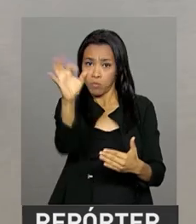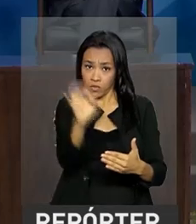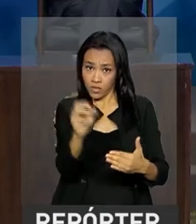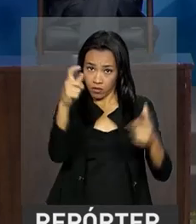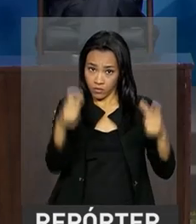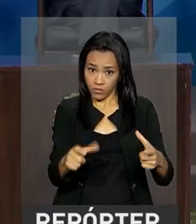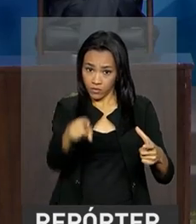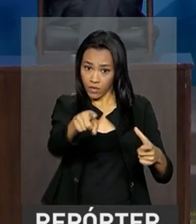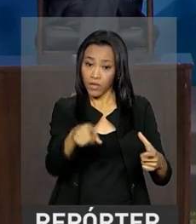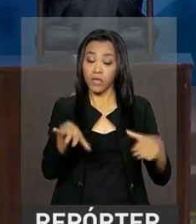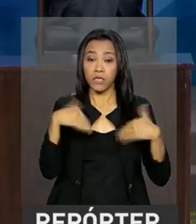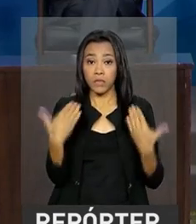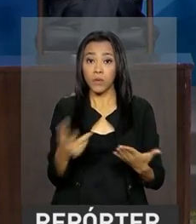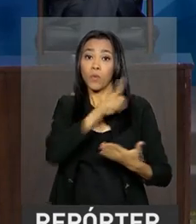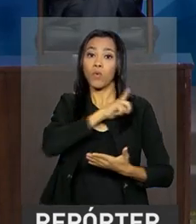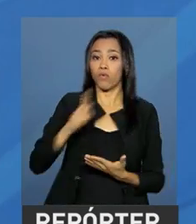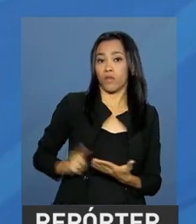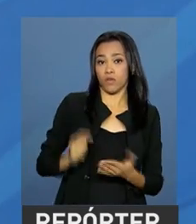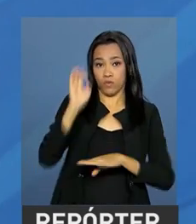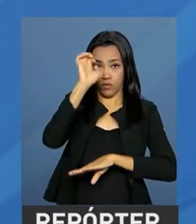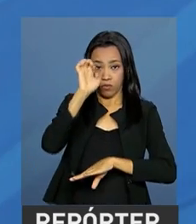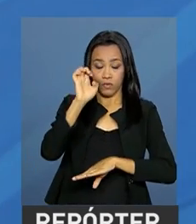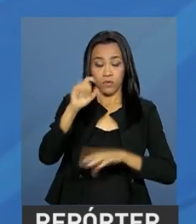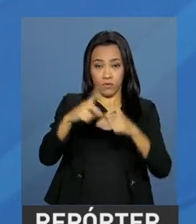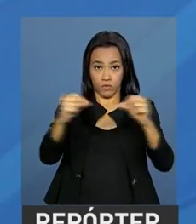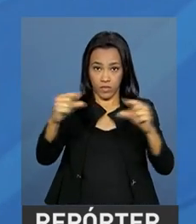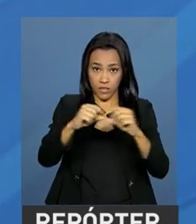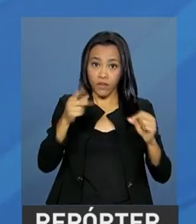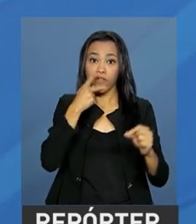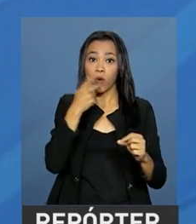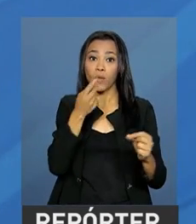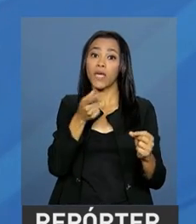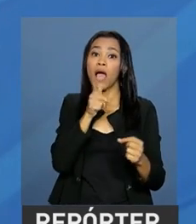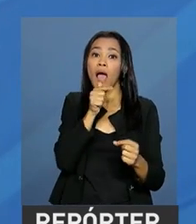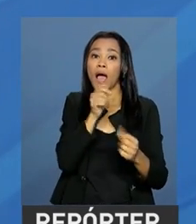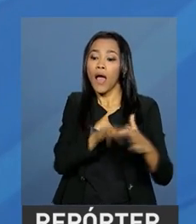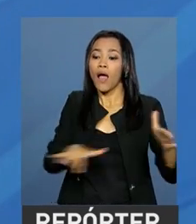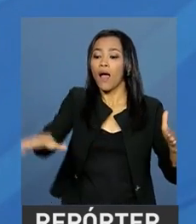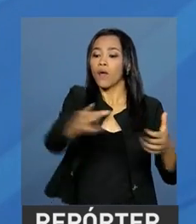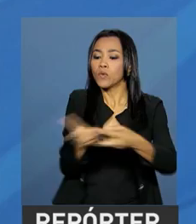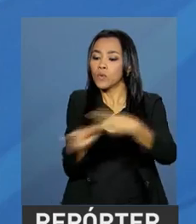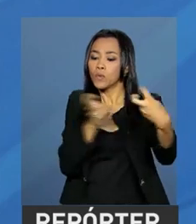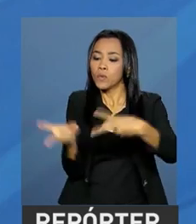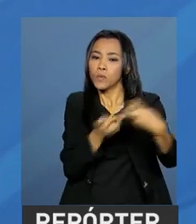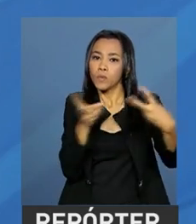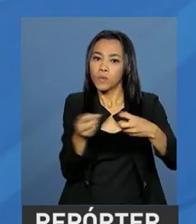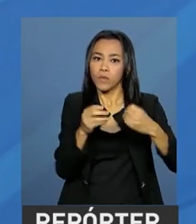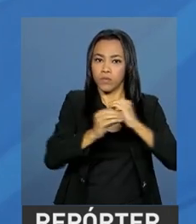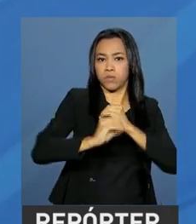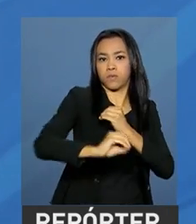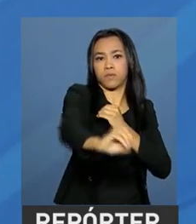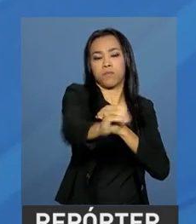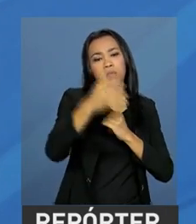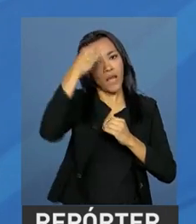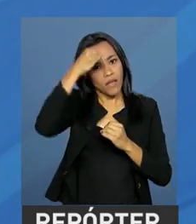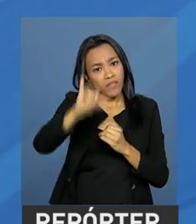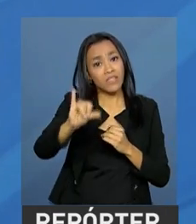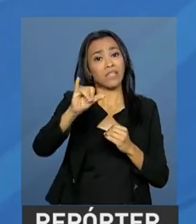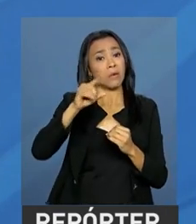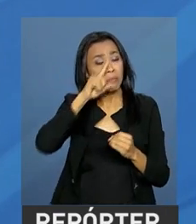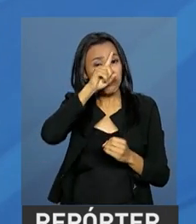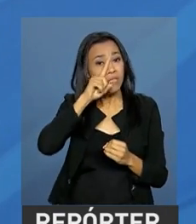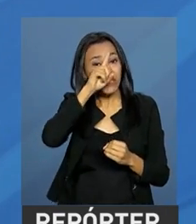útil o governador do Distrito Federal afirmou que a tirada de água do Paranoá é uma das medidas para evitar que o racionamento se